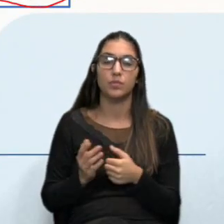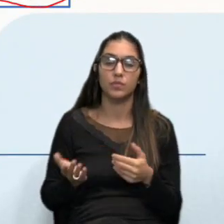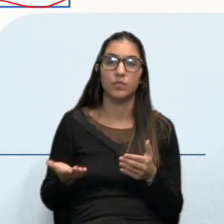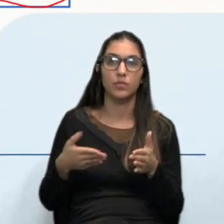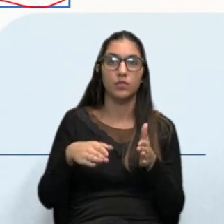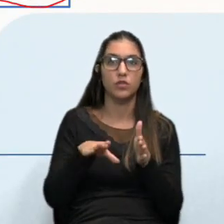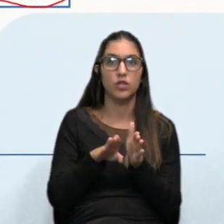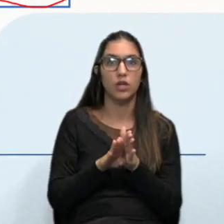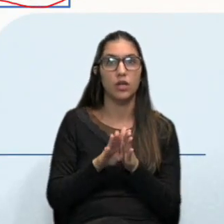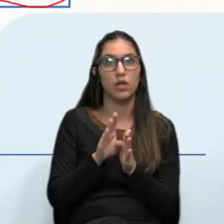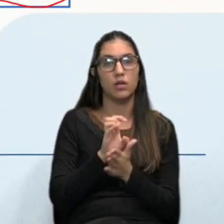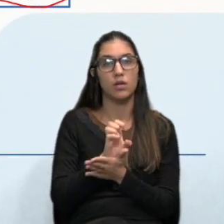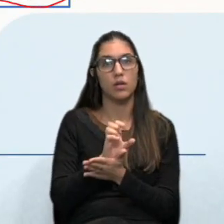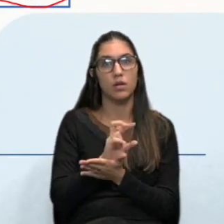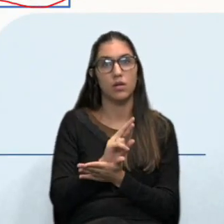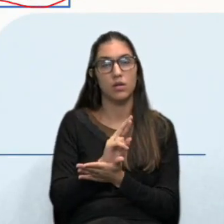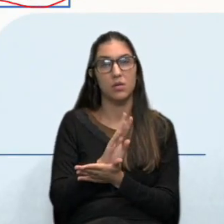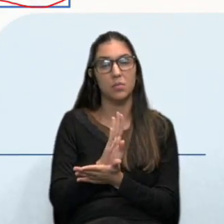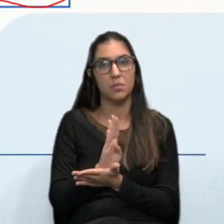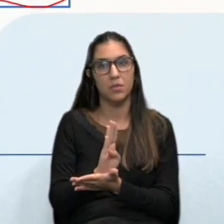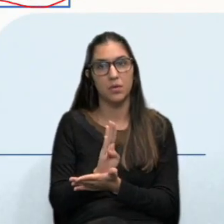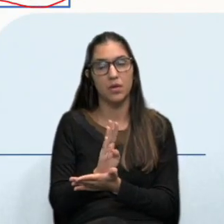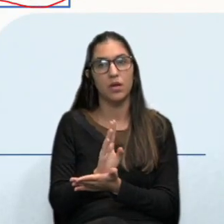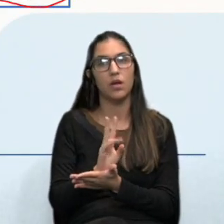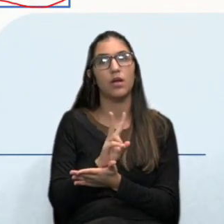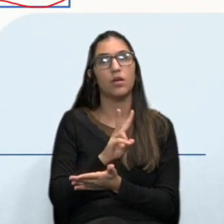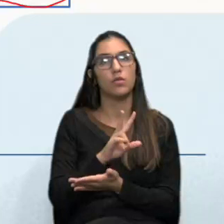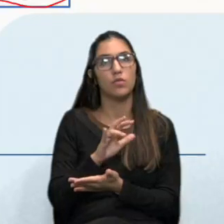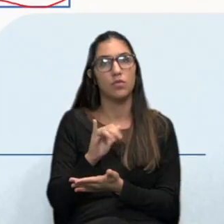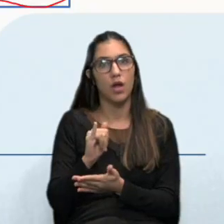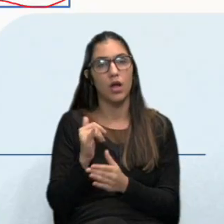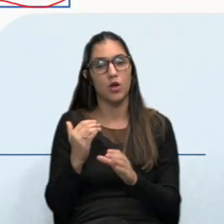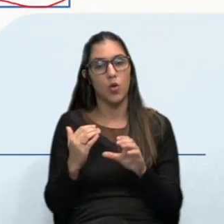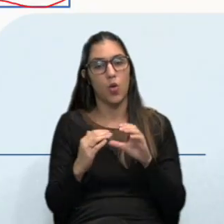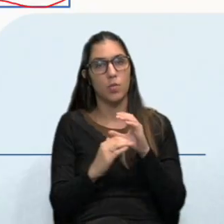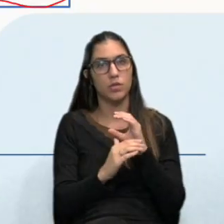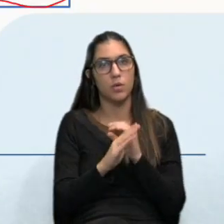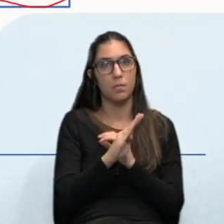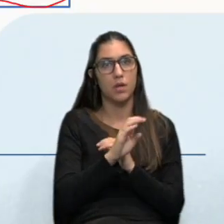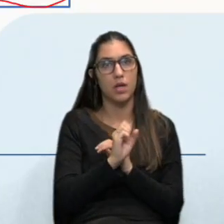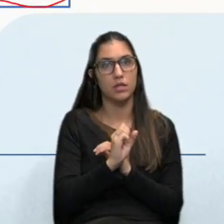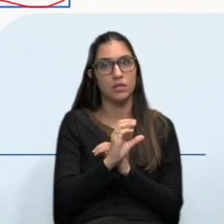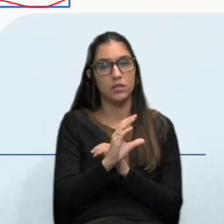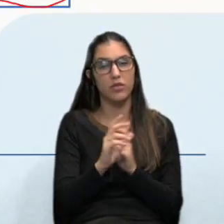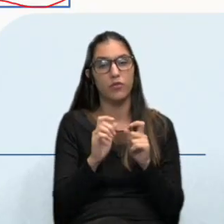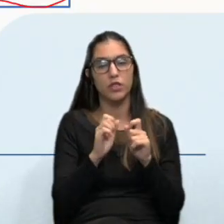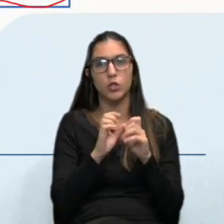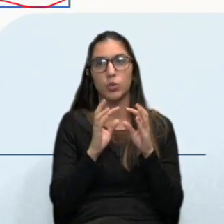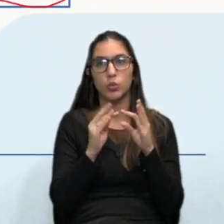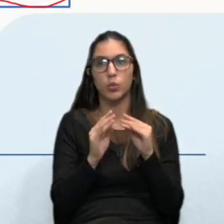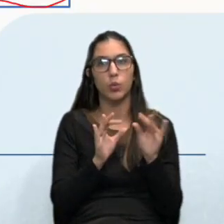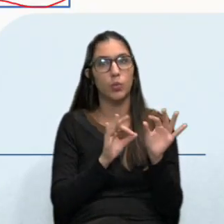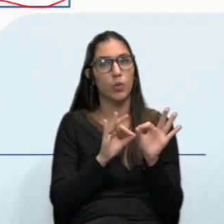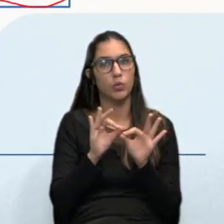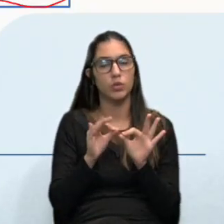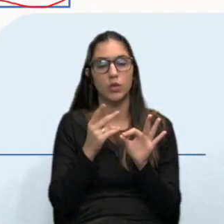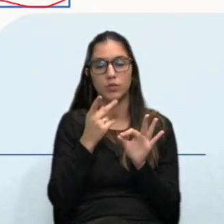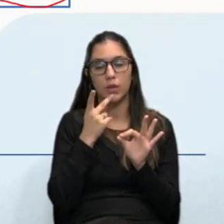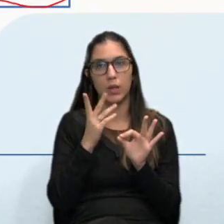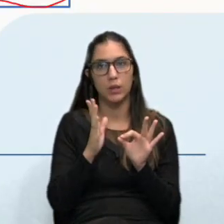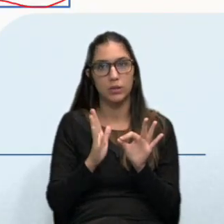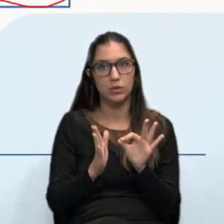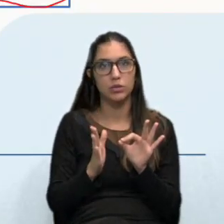até chegar na estação radiobase, que vai se comunicar com uma BSC, vai fazer todo aquele processo que eu acabei de